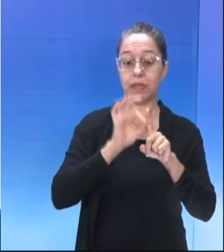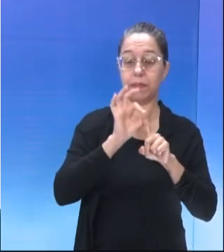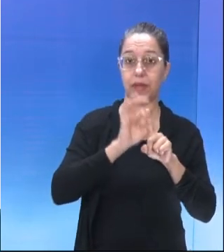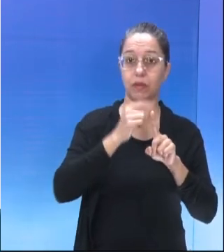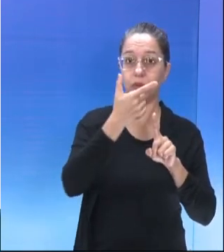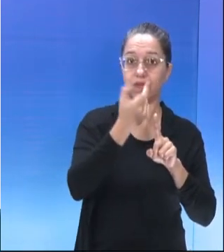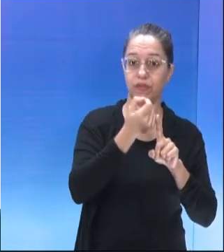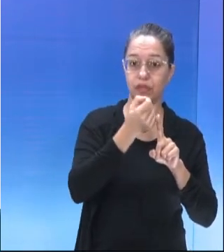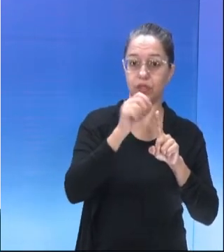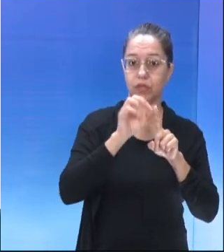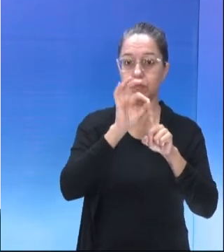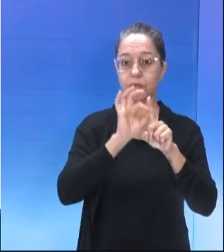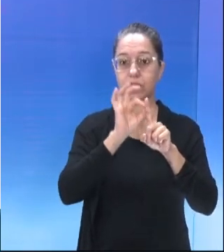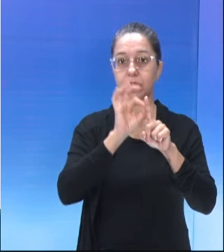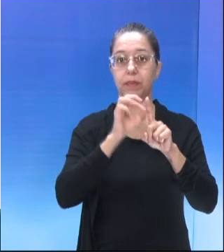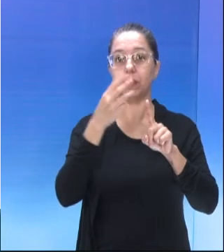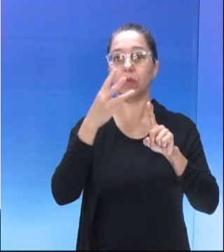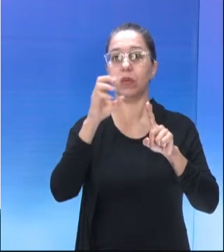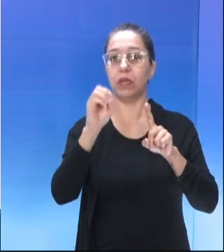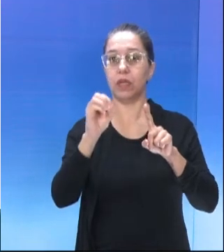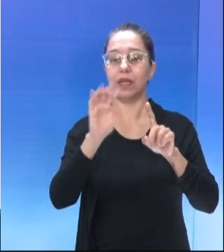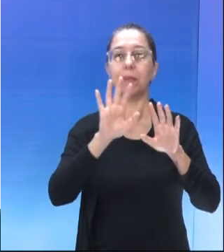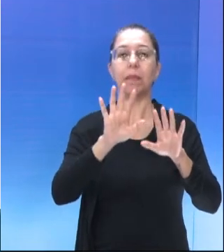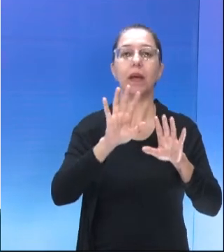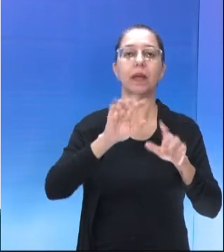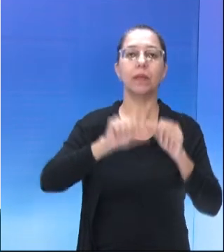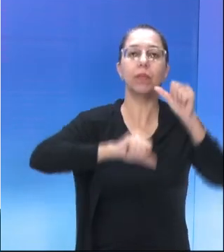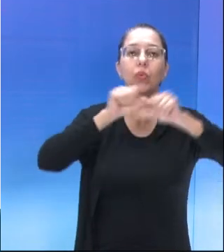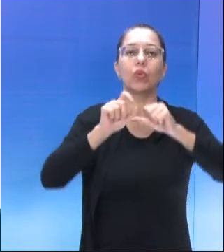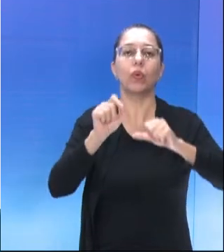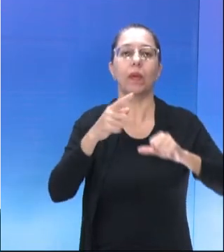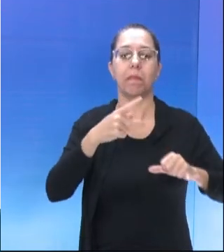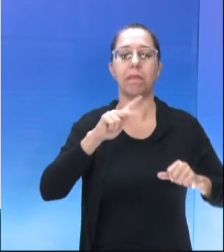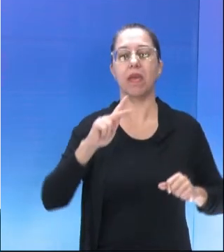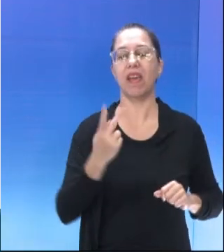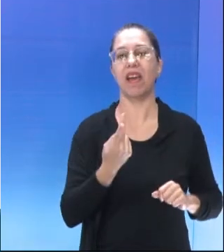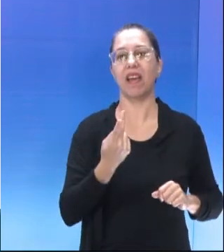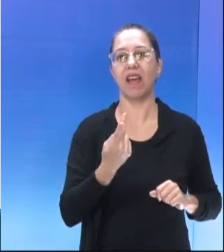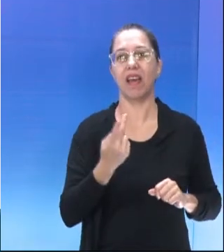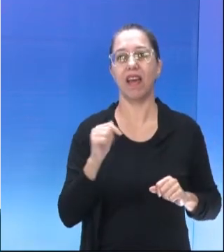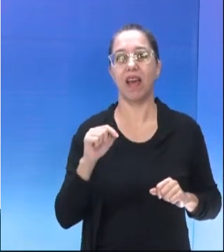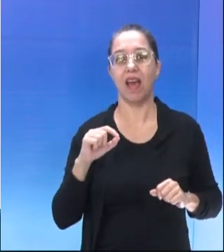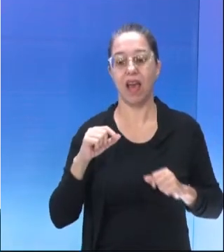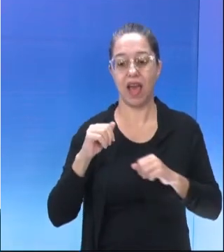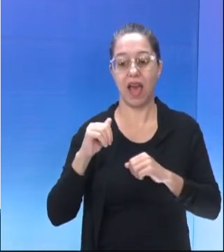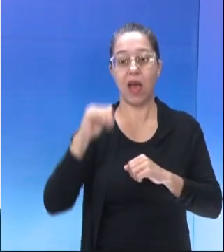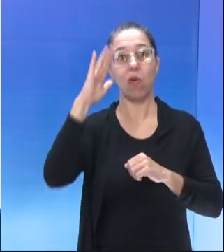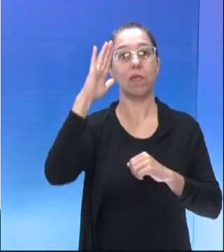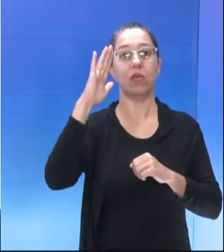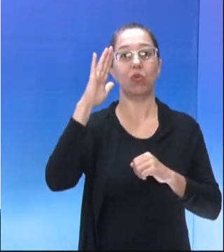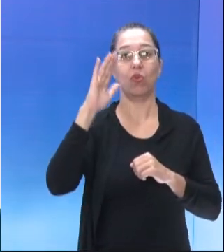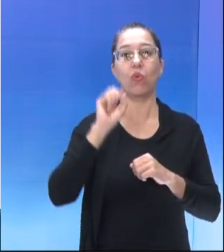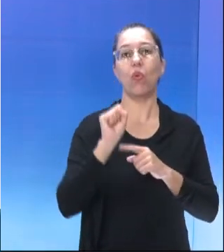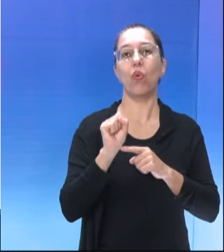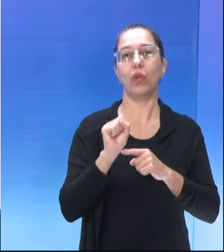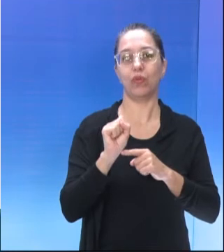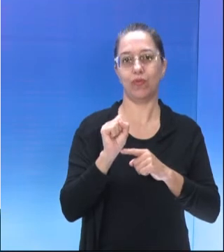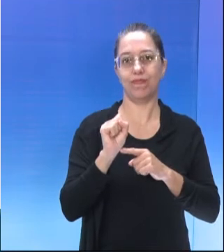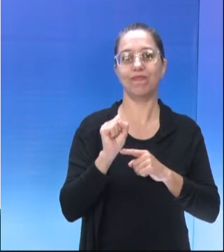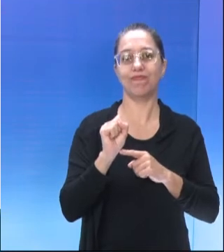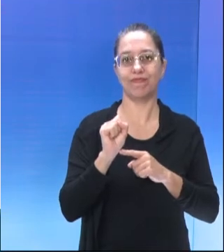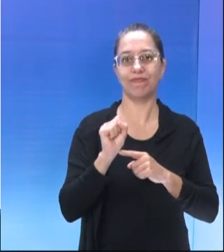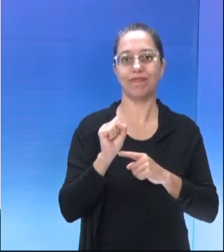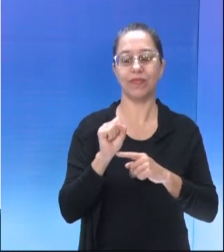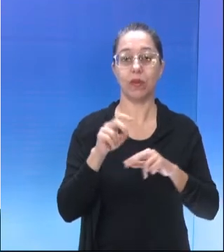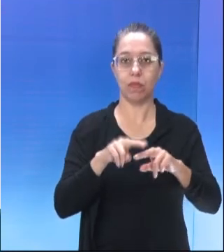de 30 graus Celsius, mas mudou o quê? Mudou o pH. o pH está maior que 7, agora o